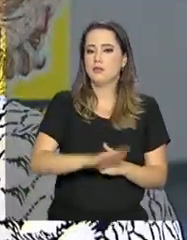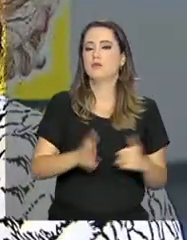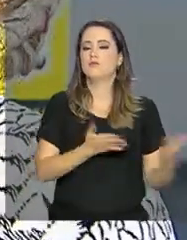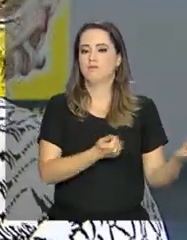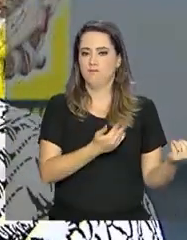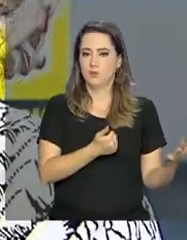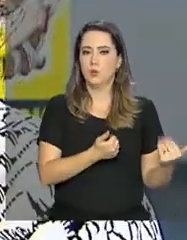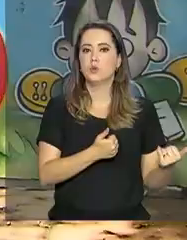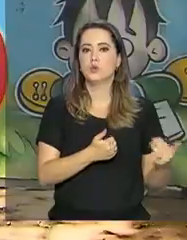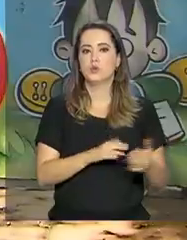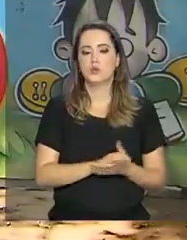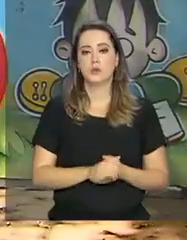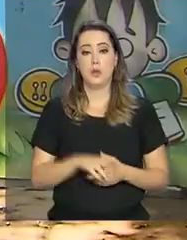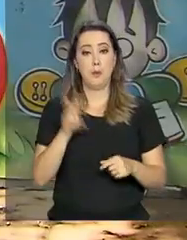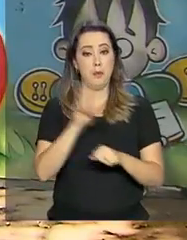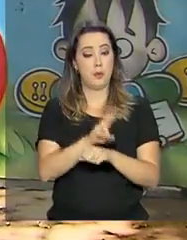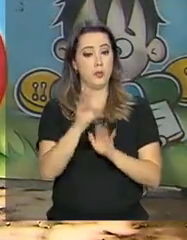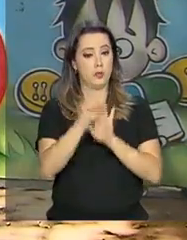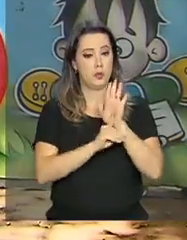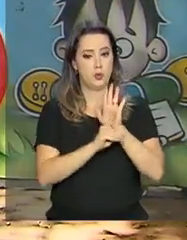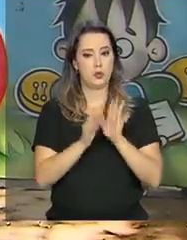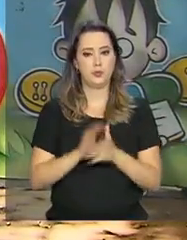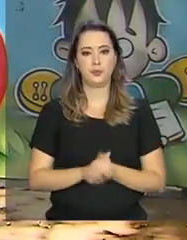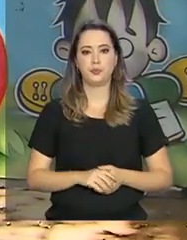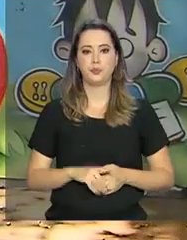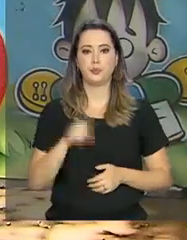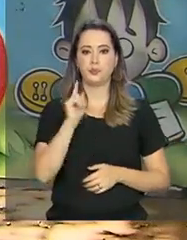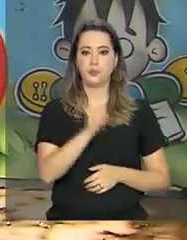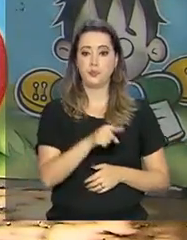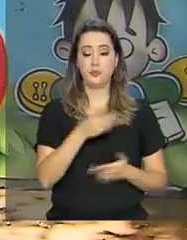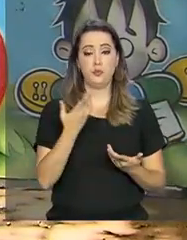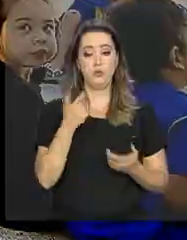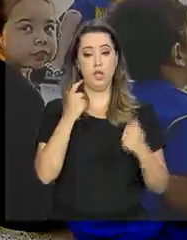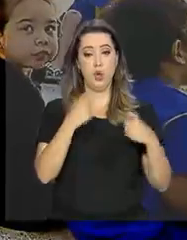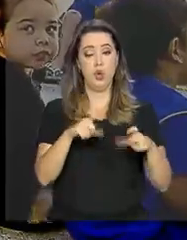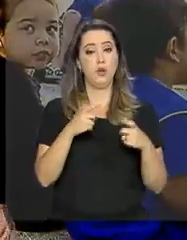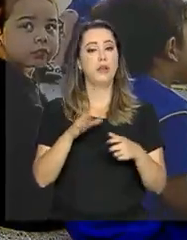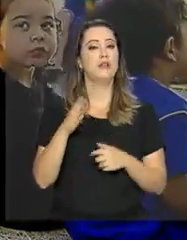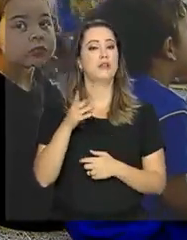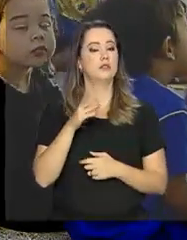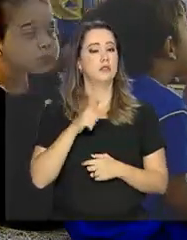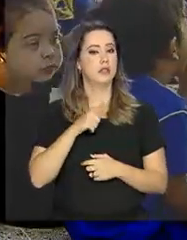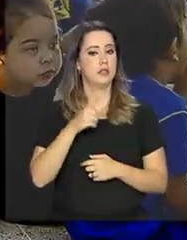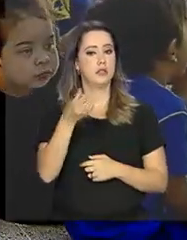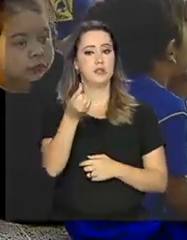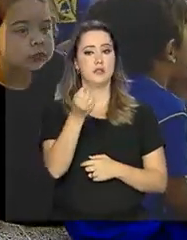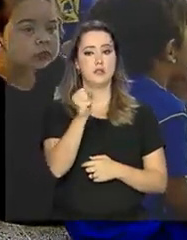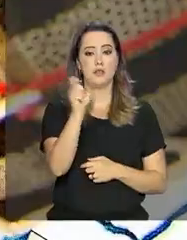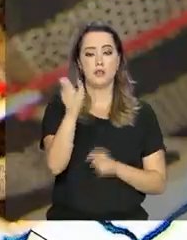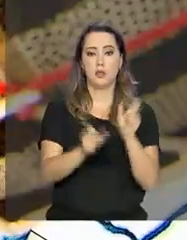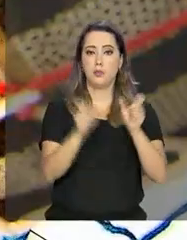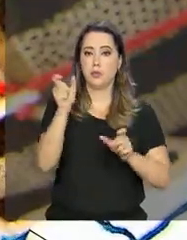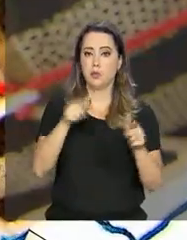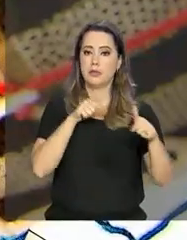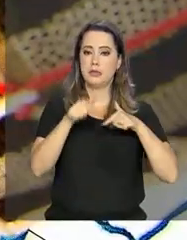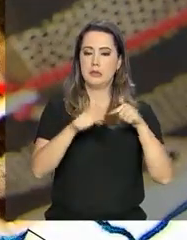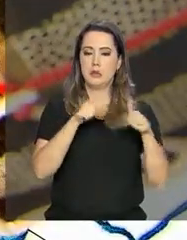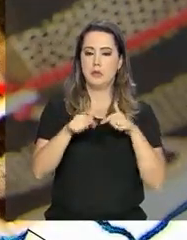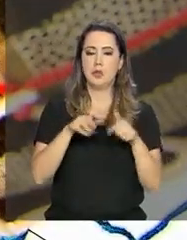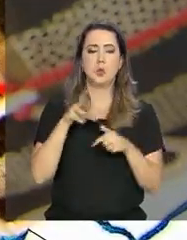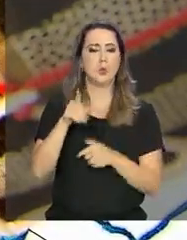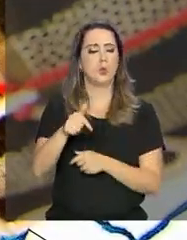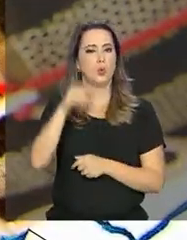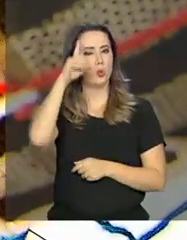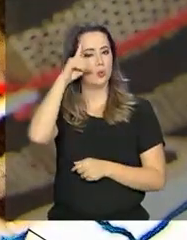valer os seus direitos no centro educacional infantil sonho de criança são 68 funcionários que trabalham o dia